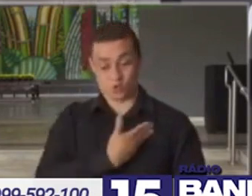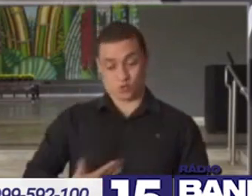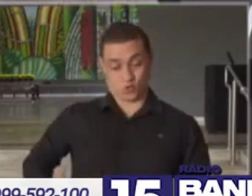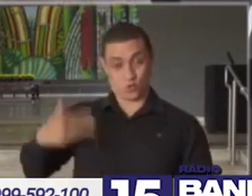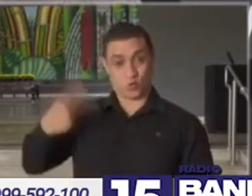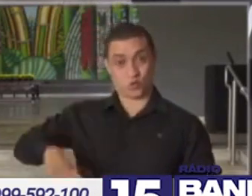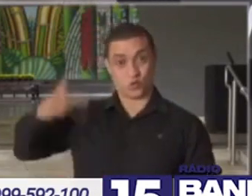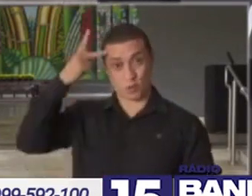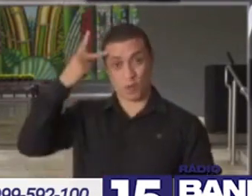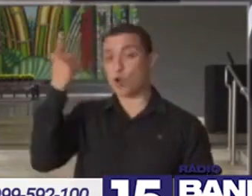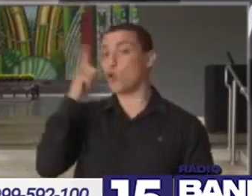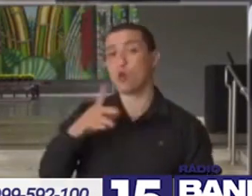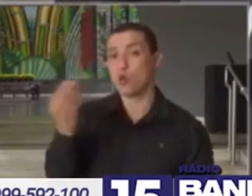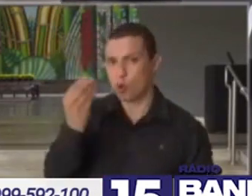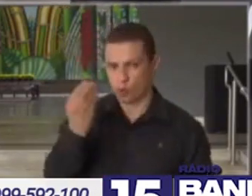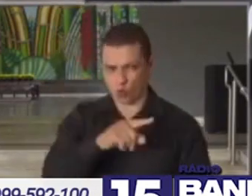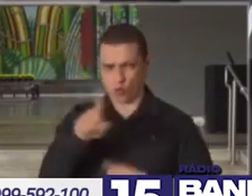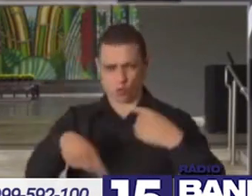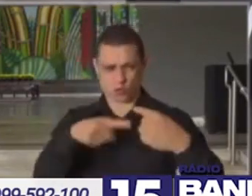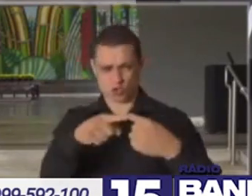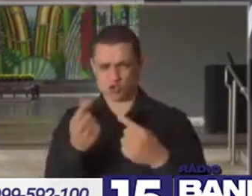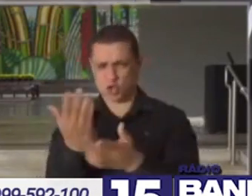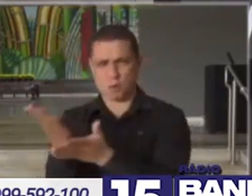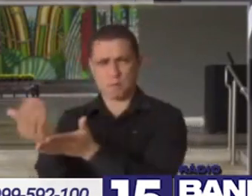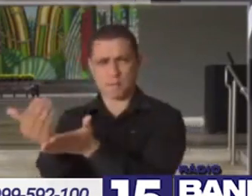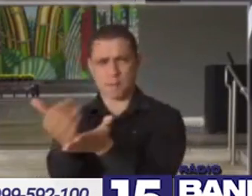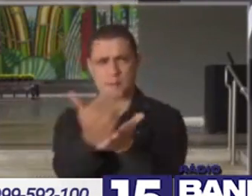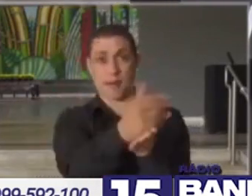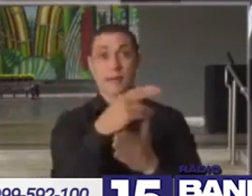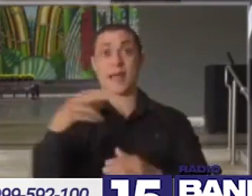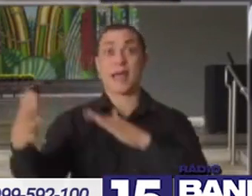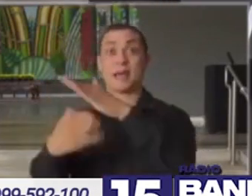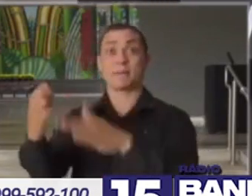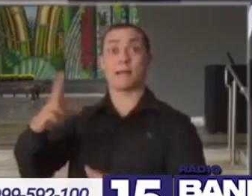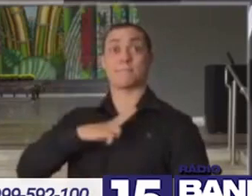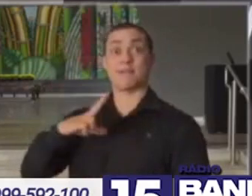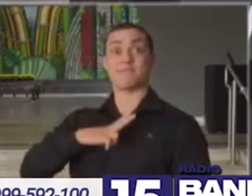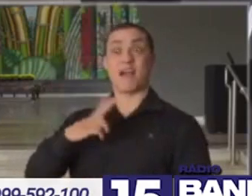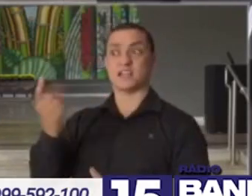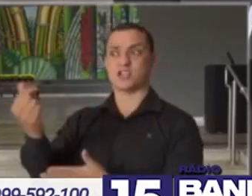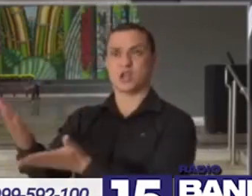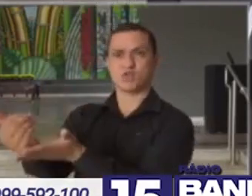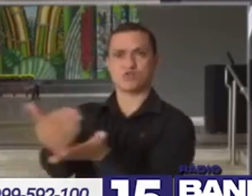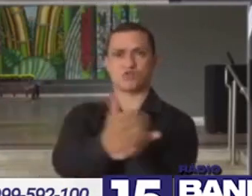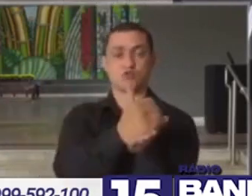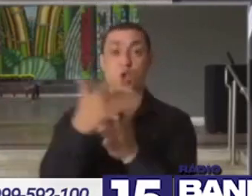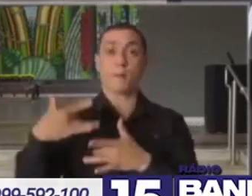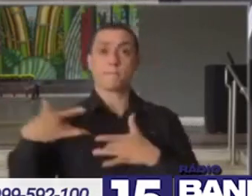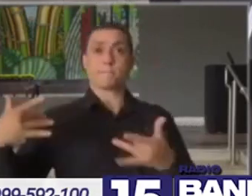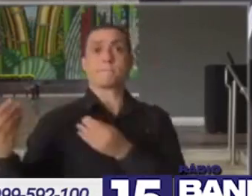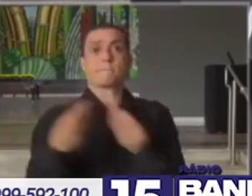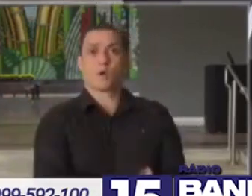160 milhões nessa segunda etapa, para tendo obtido